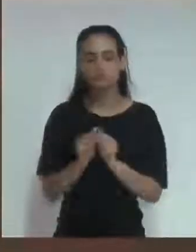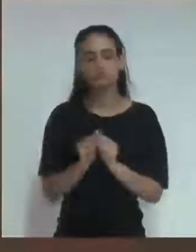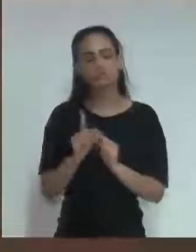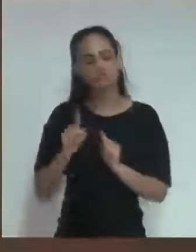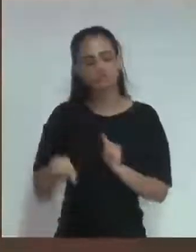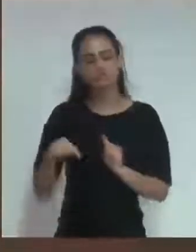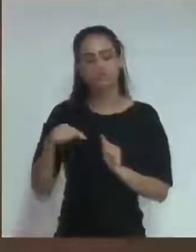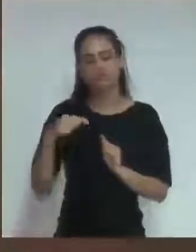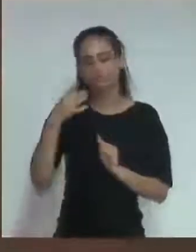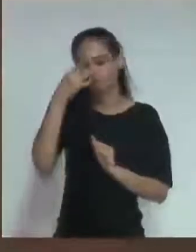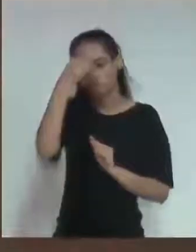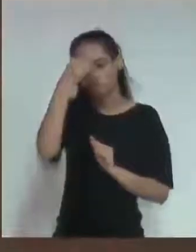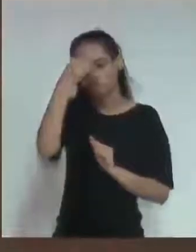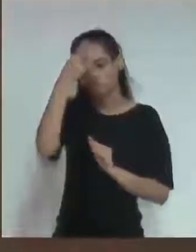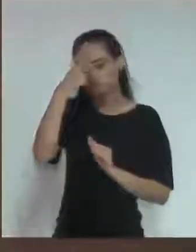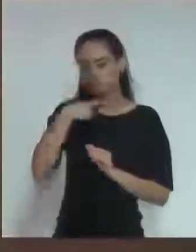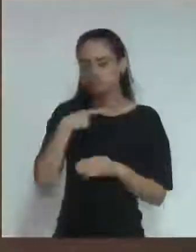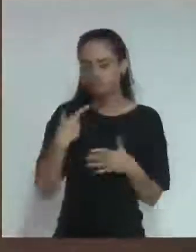e análise.